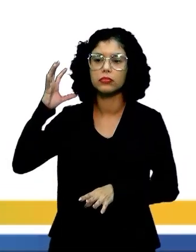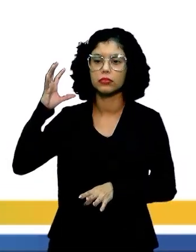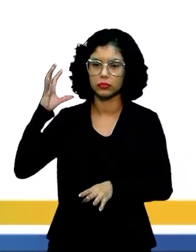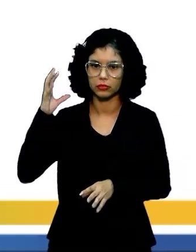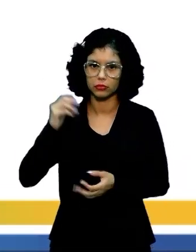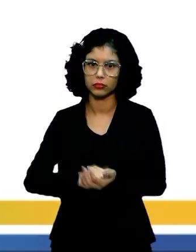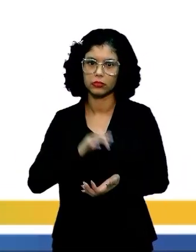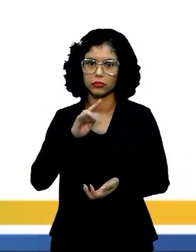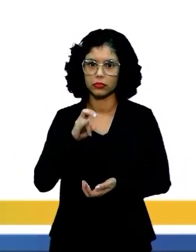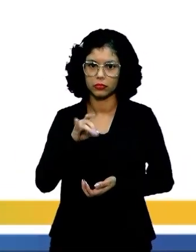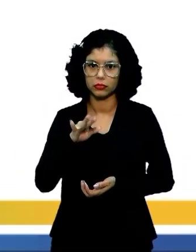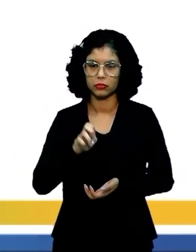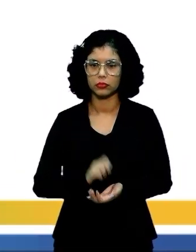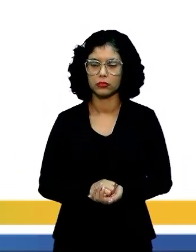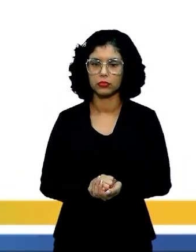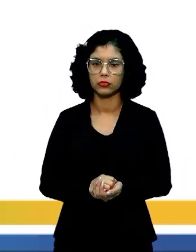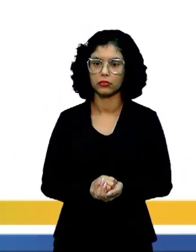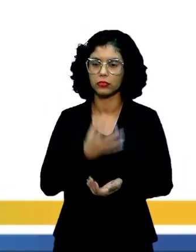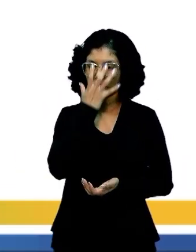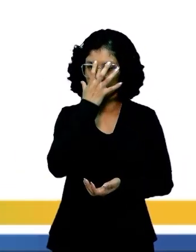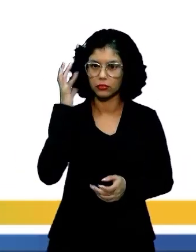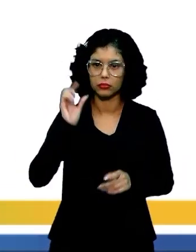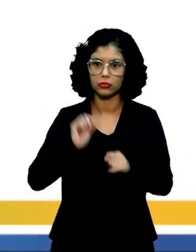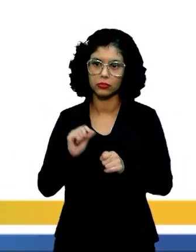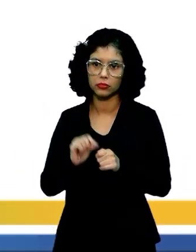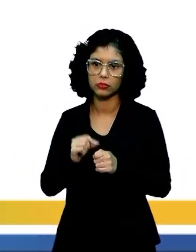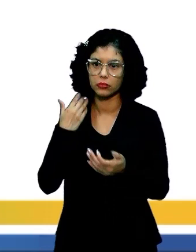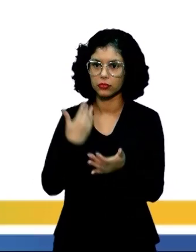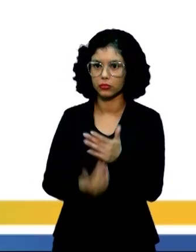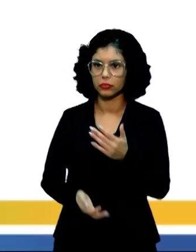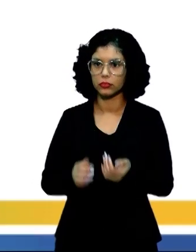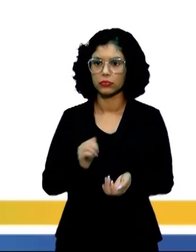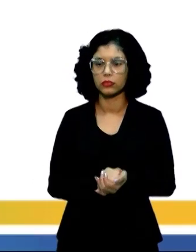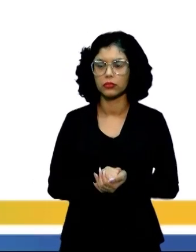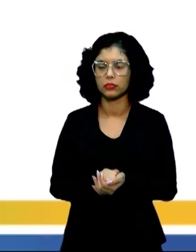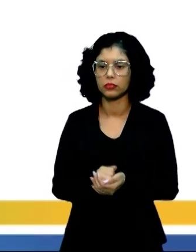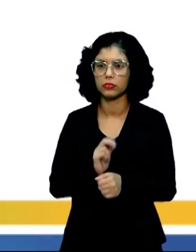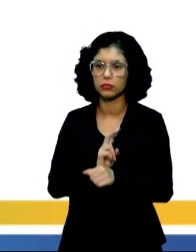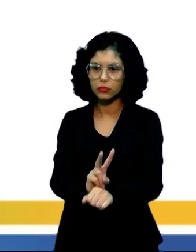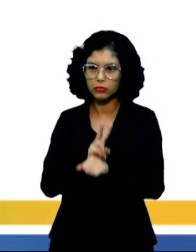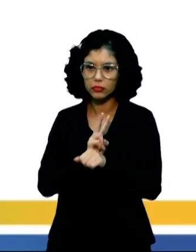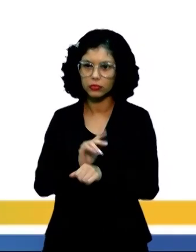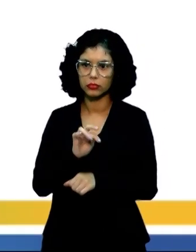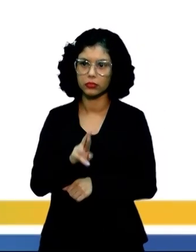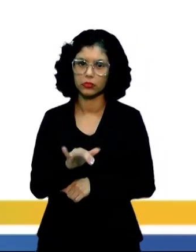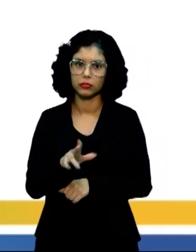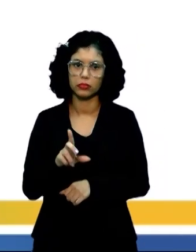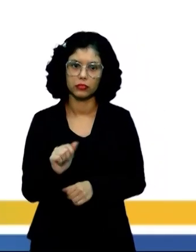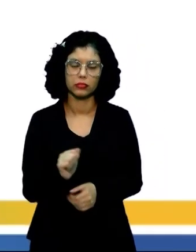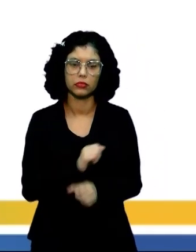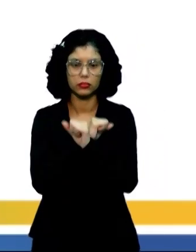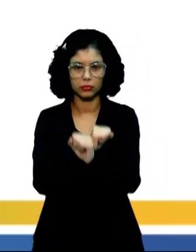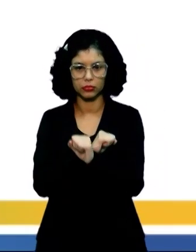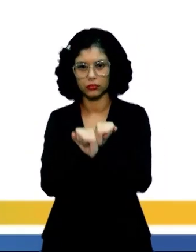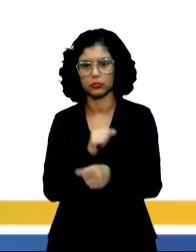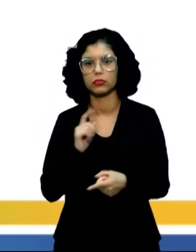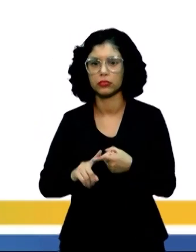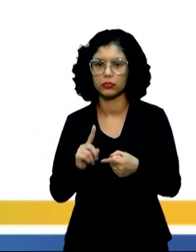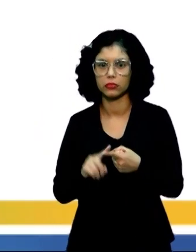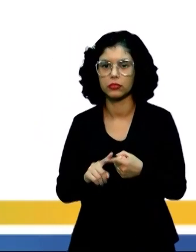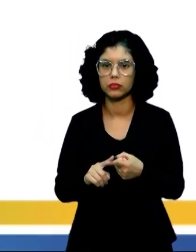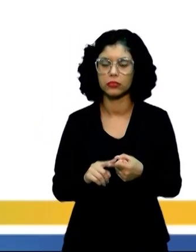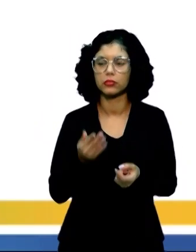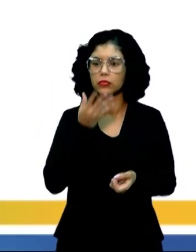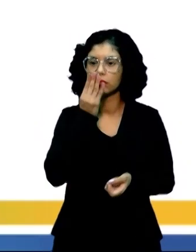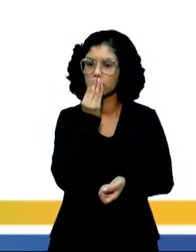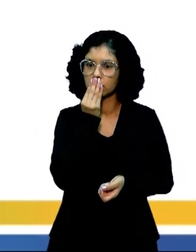de Flandes. A máscara fazia perder o vício da embriaguez aos escravos, por lhes